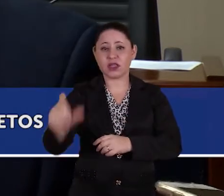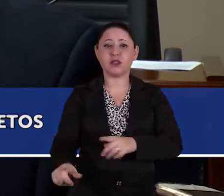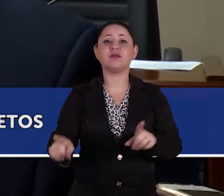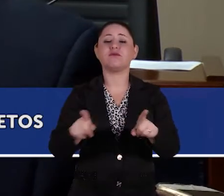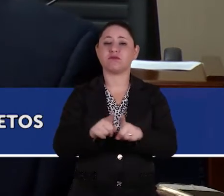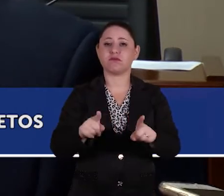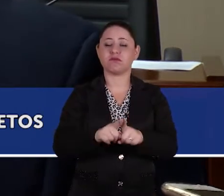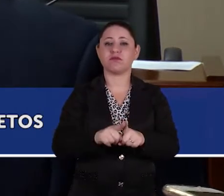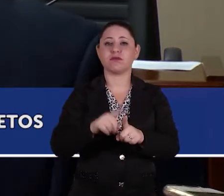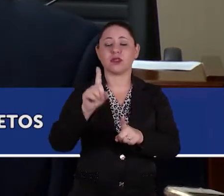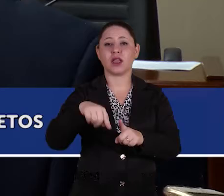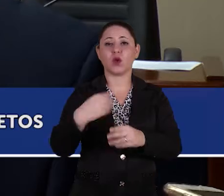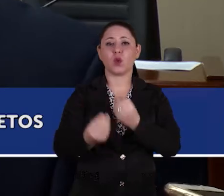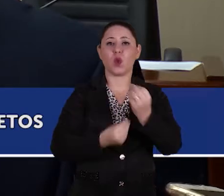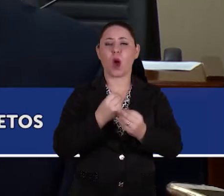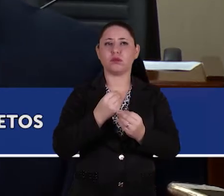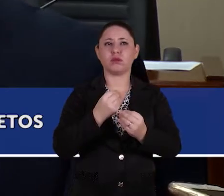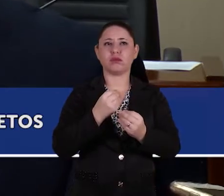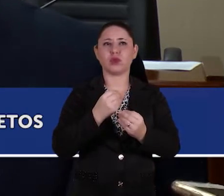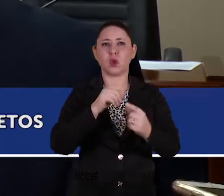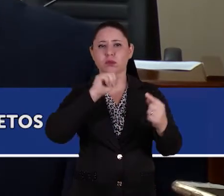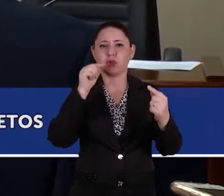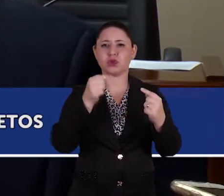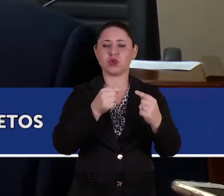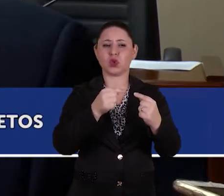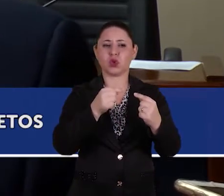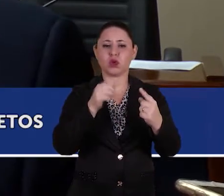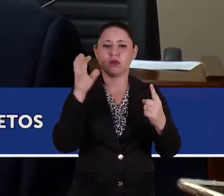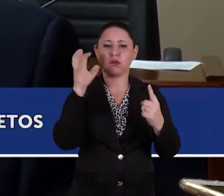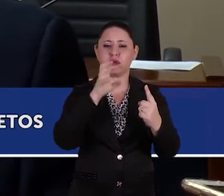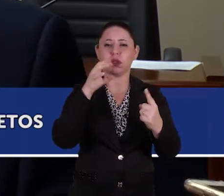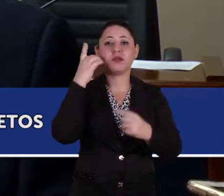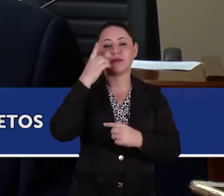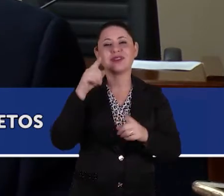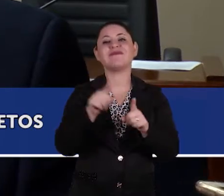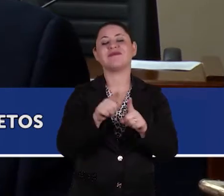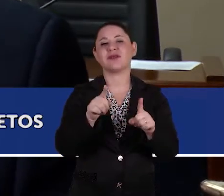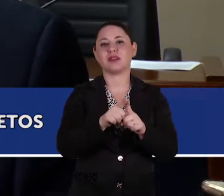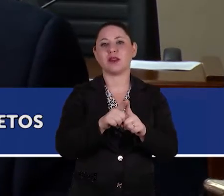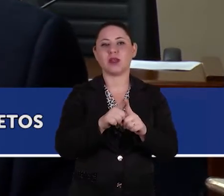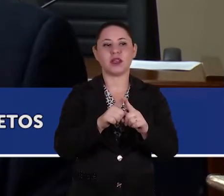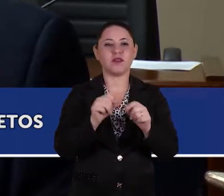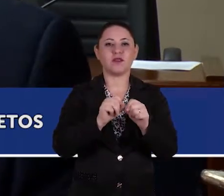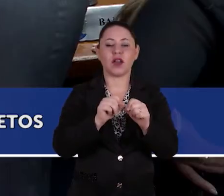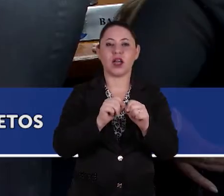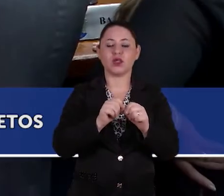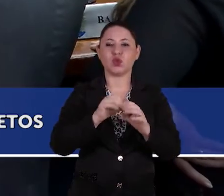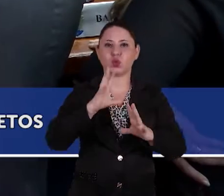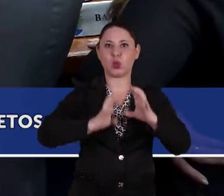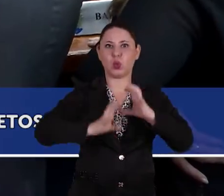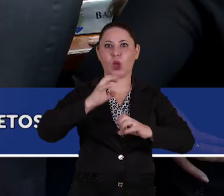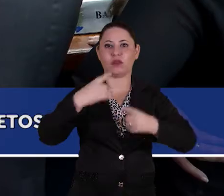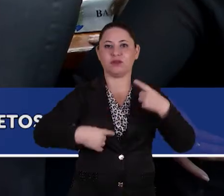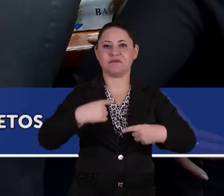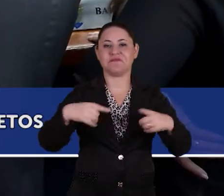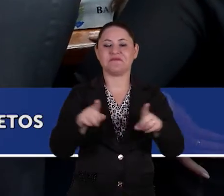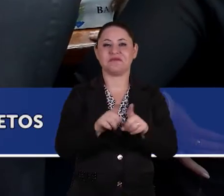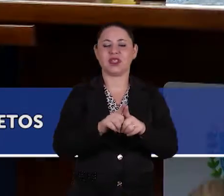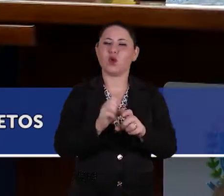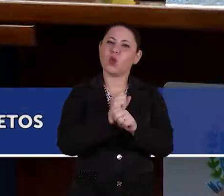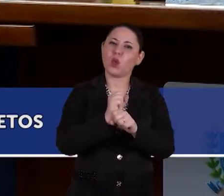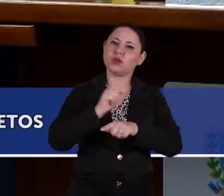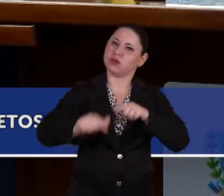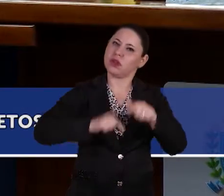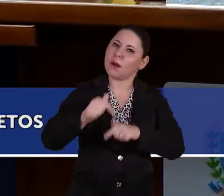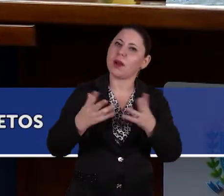e de maneira indireta, atingindo diretamente o parlamento, acalora os debates nesta casa, mas a gente espera um